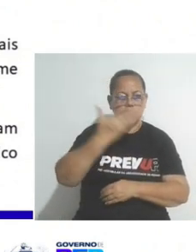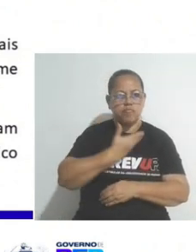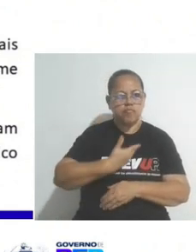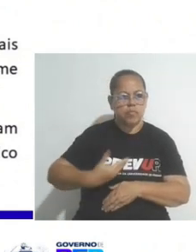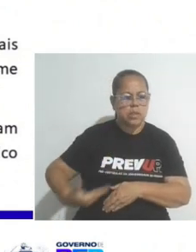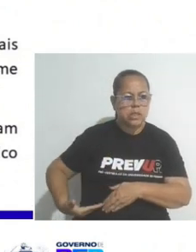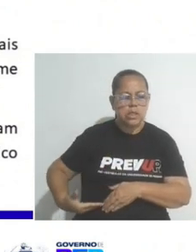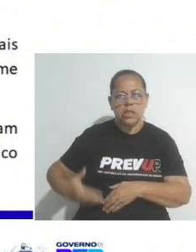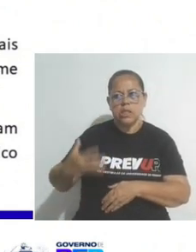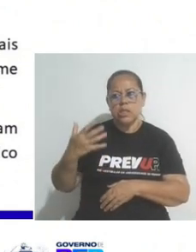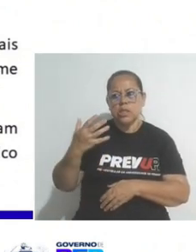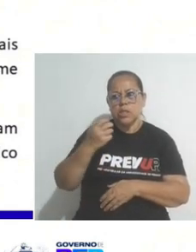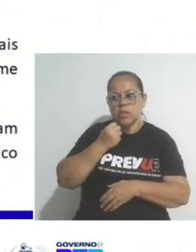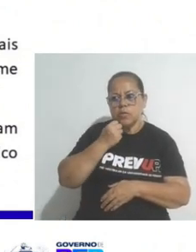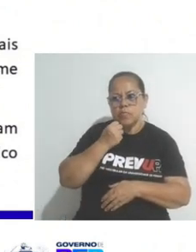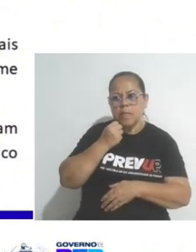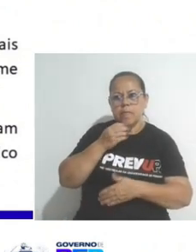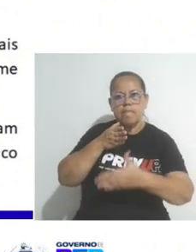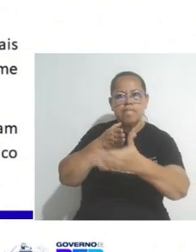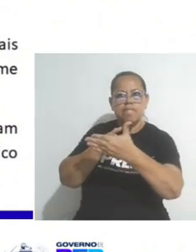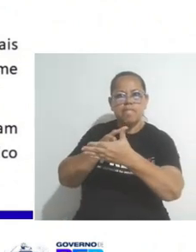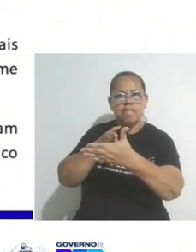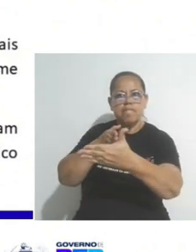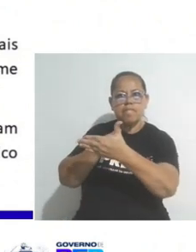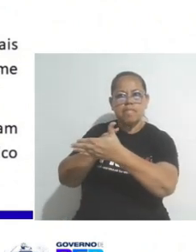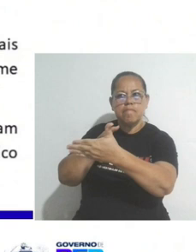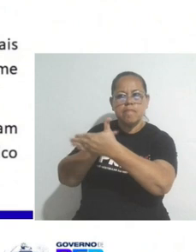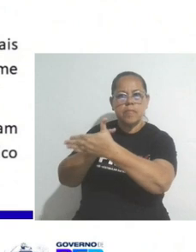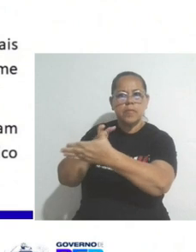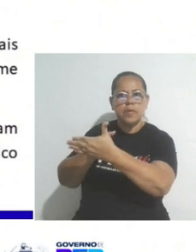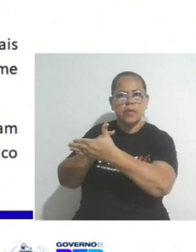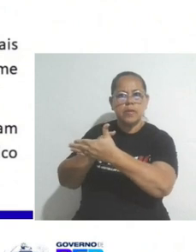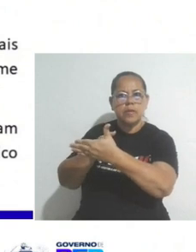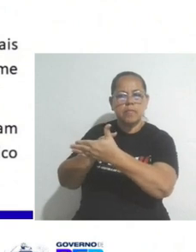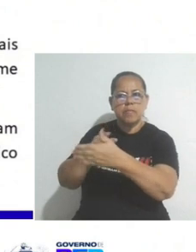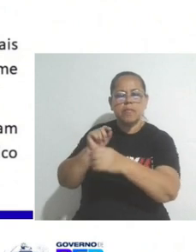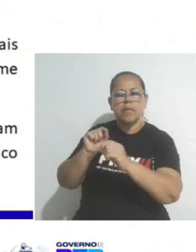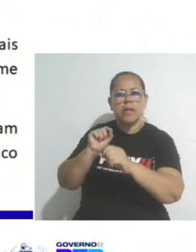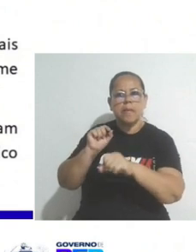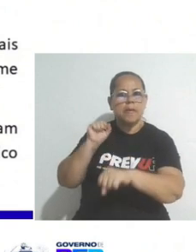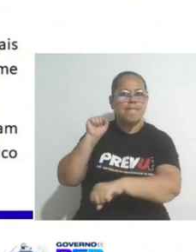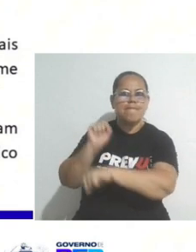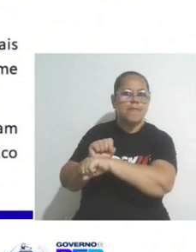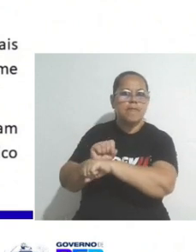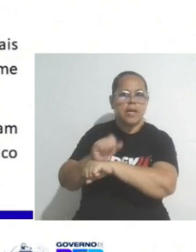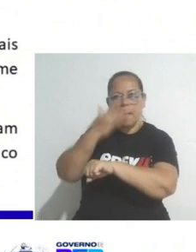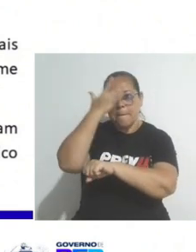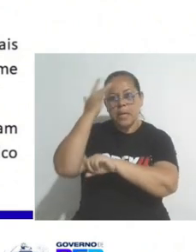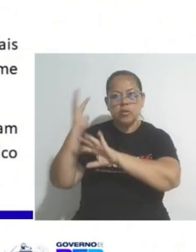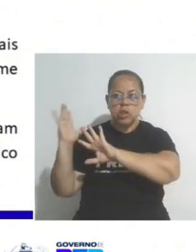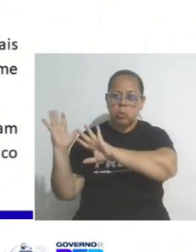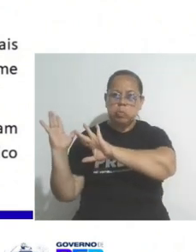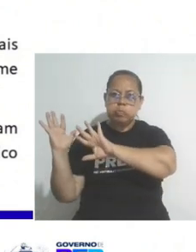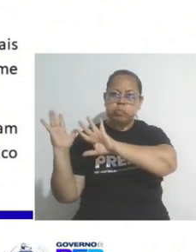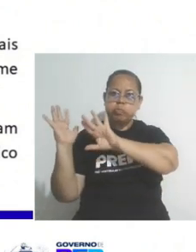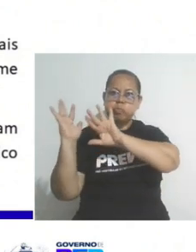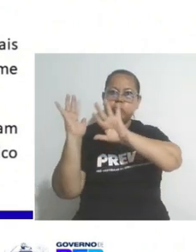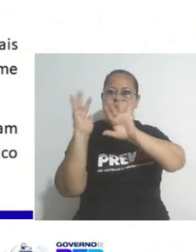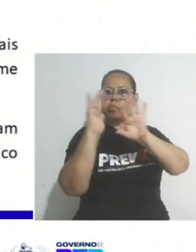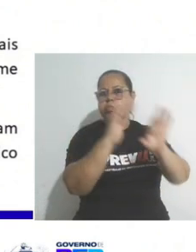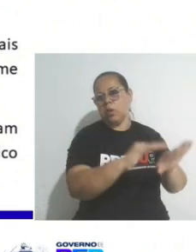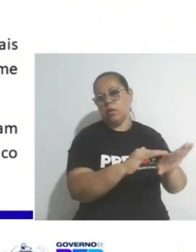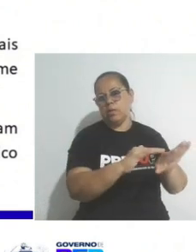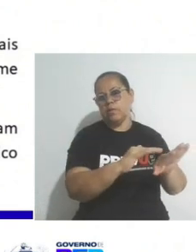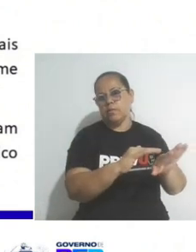de controle de fronteira as medidas tomadas visam frear o ingresso de imigrantes